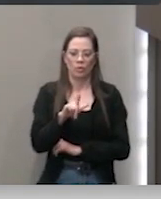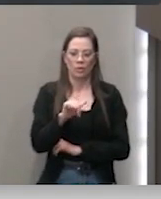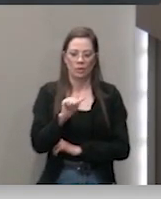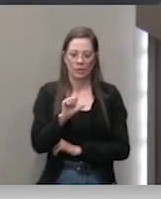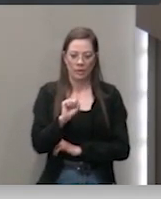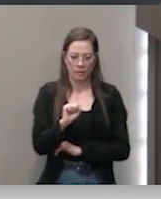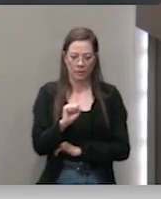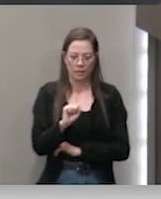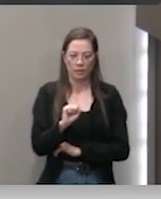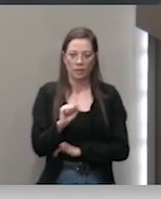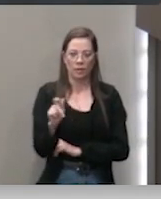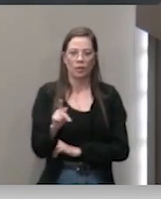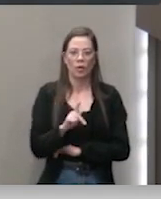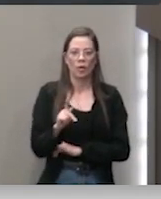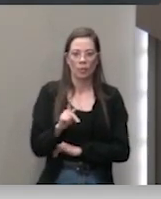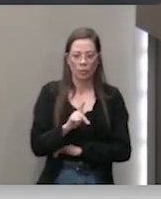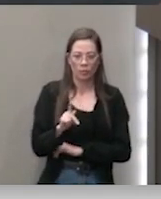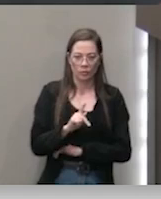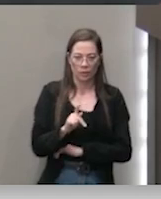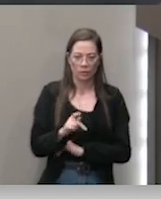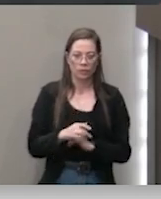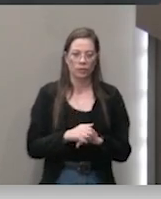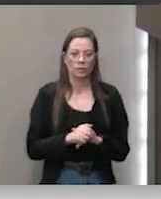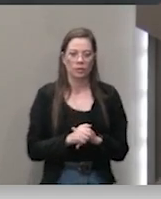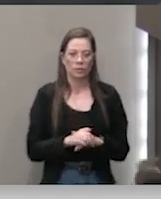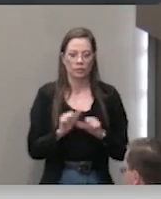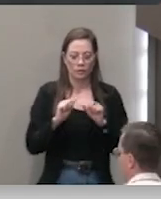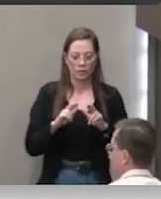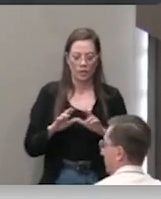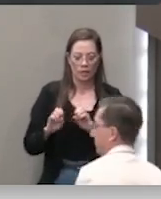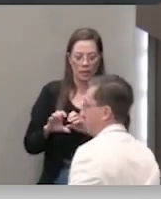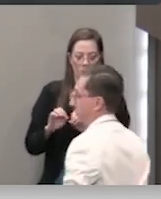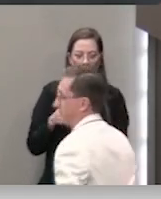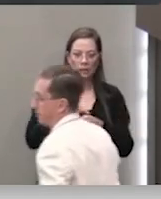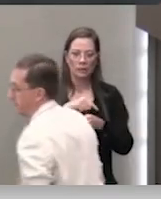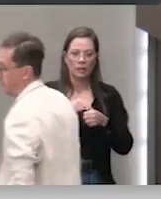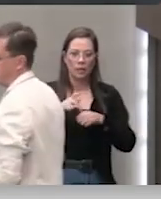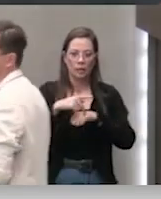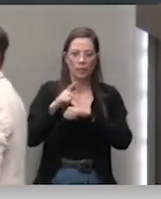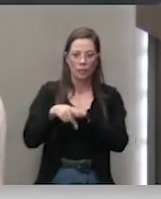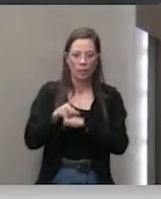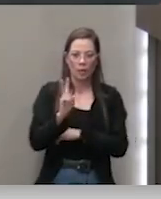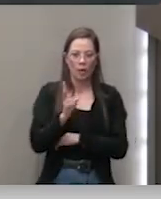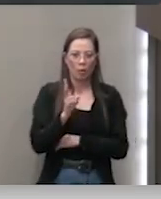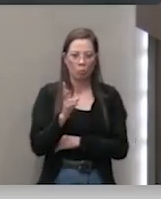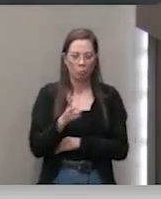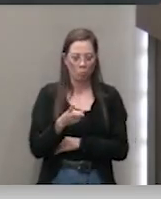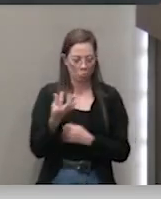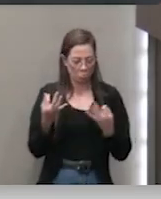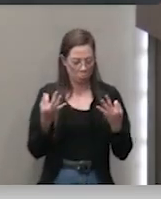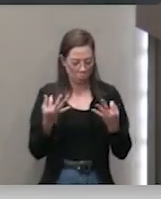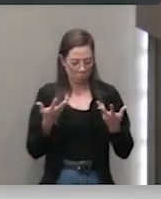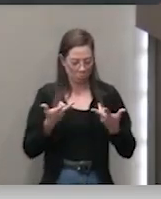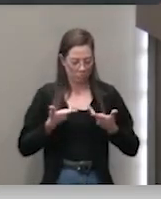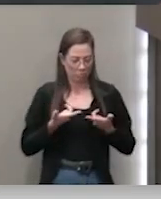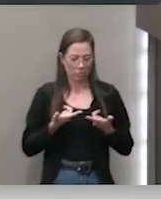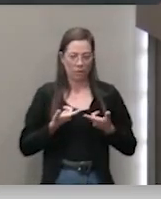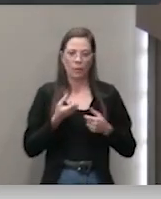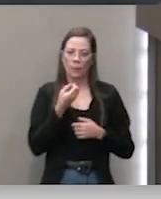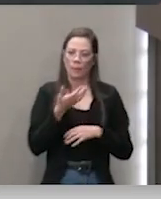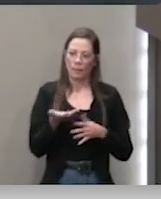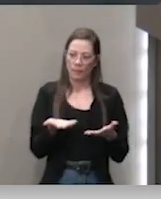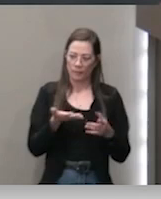dos nossos oráculos da educação do município de Passo Fundo, sempre numa elegância, com a palavra, meu nobre